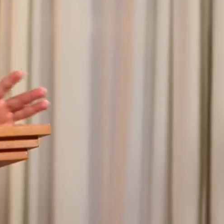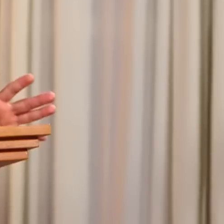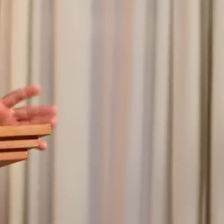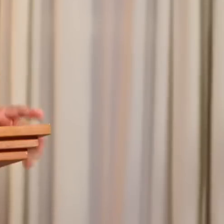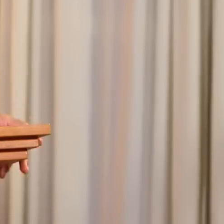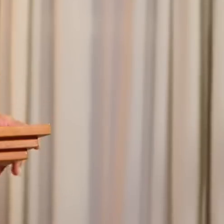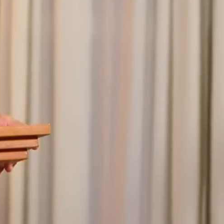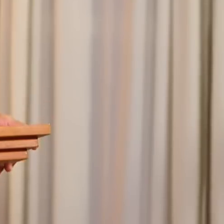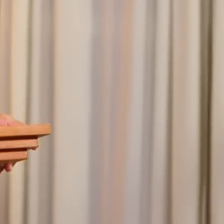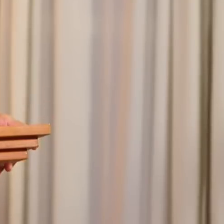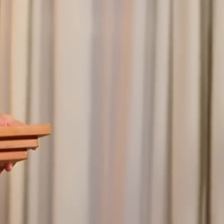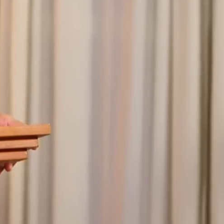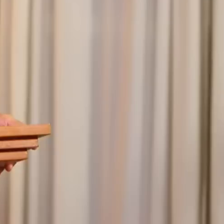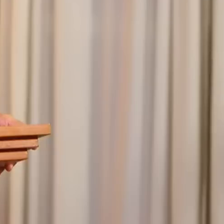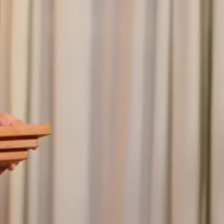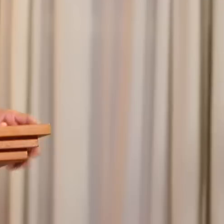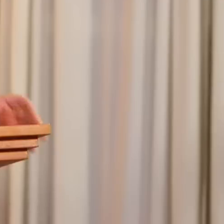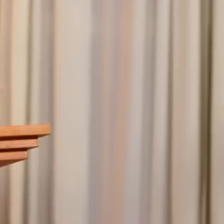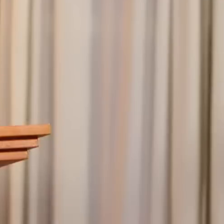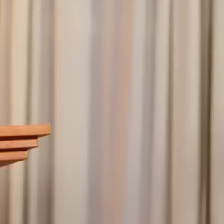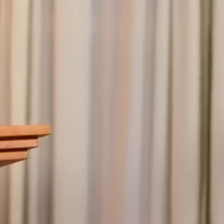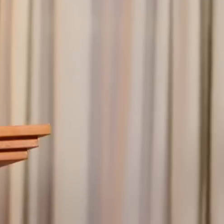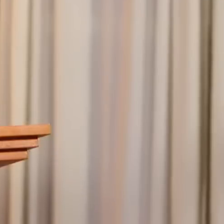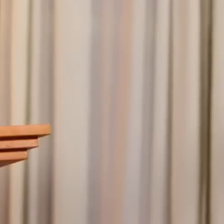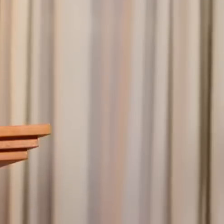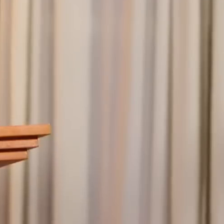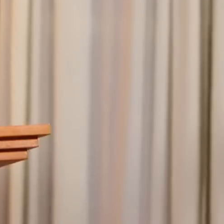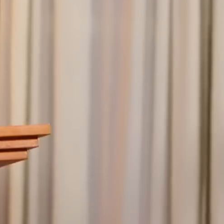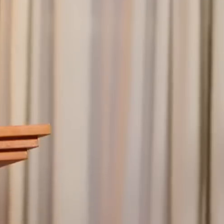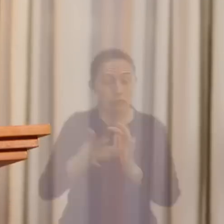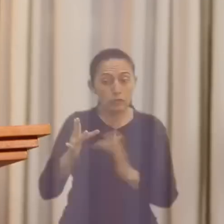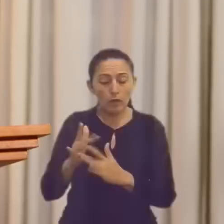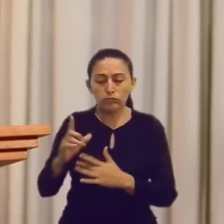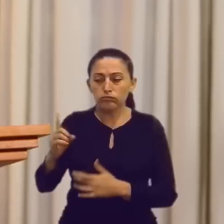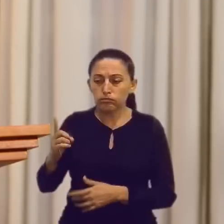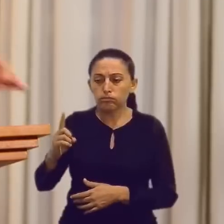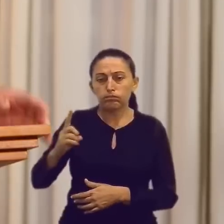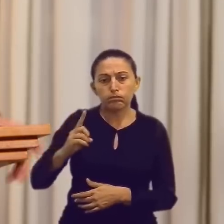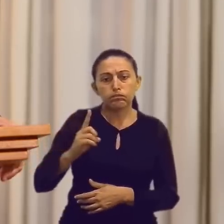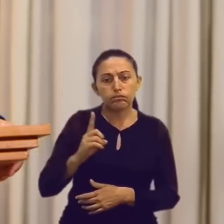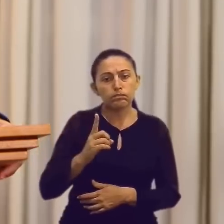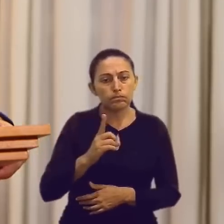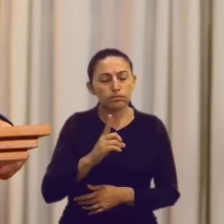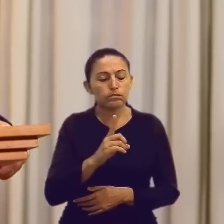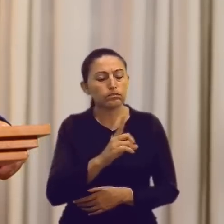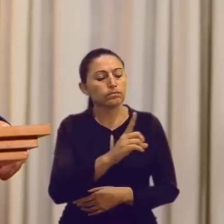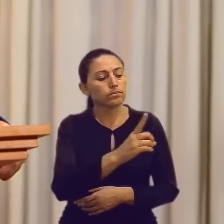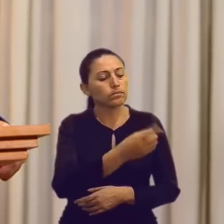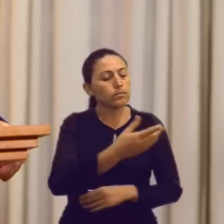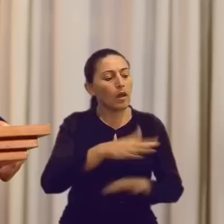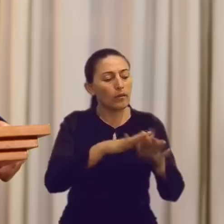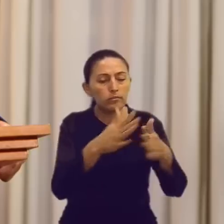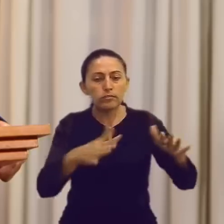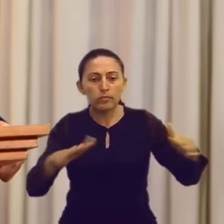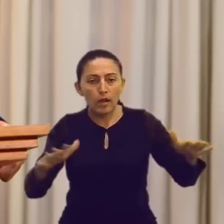uma nova criatura. Jesus estava caminhando na beira do mar com Pedro